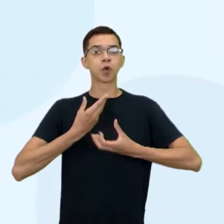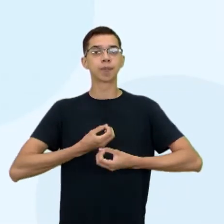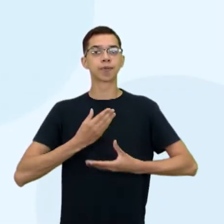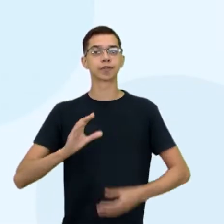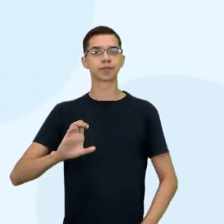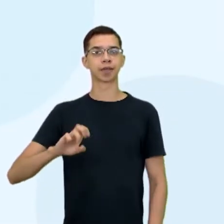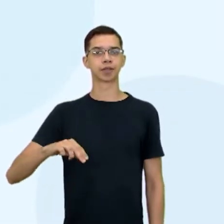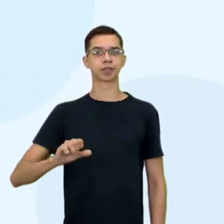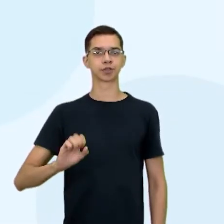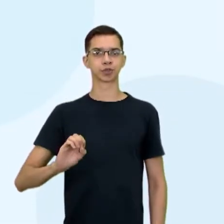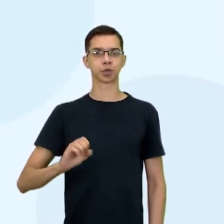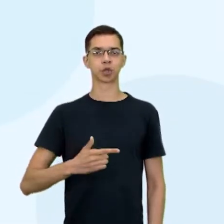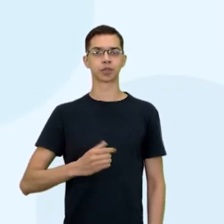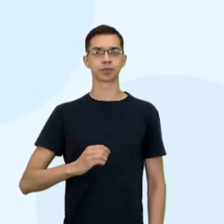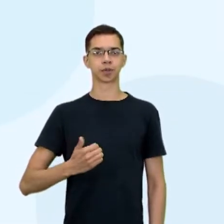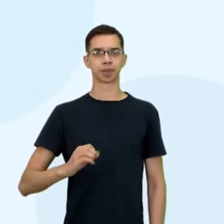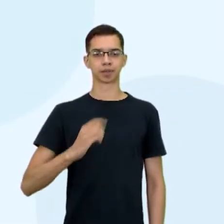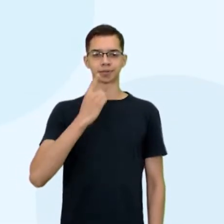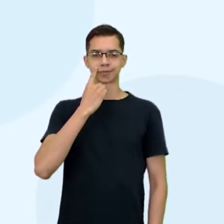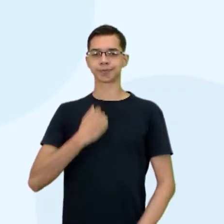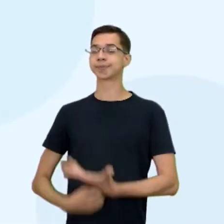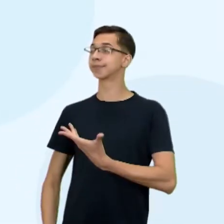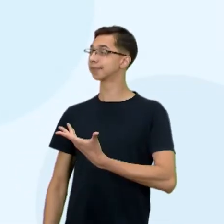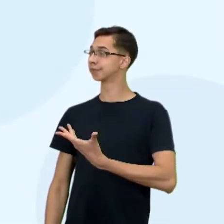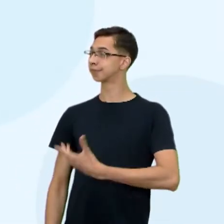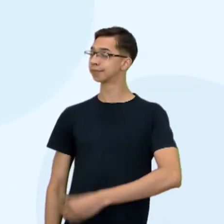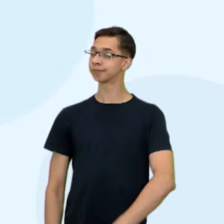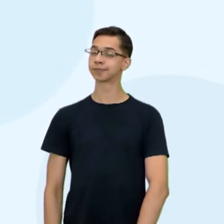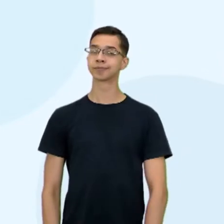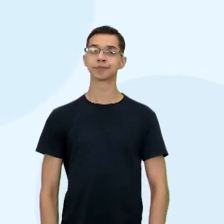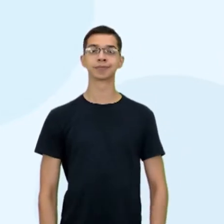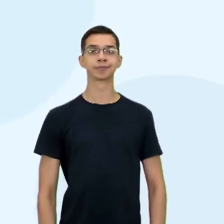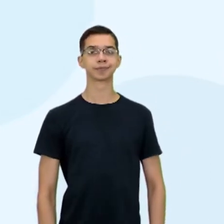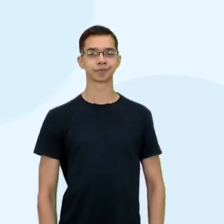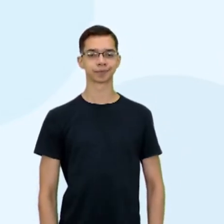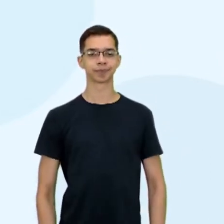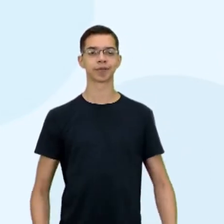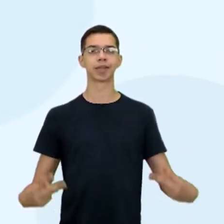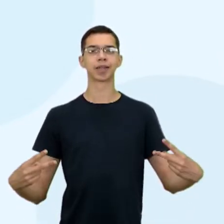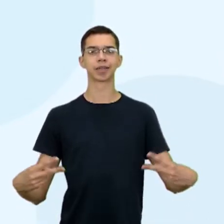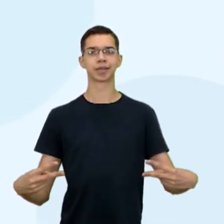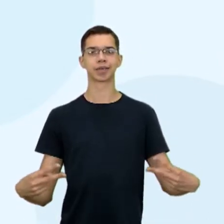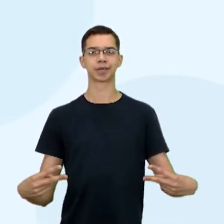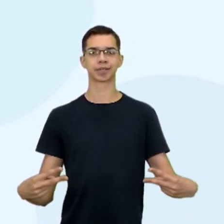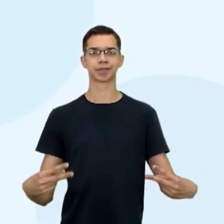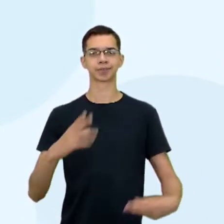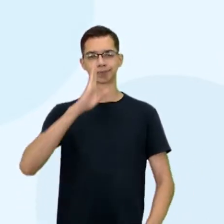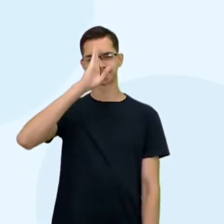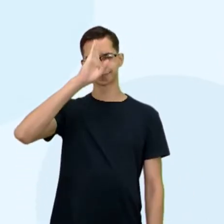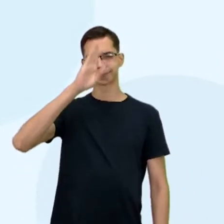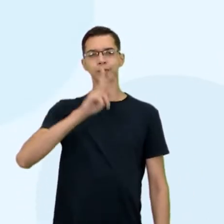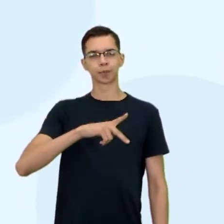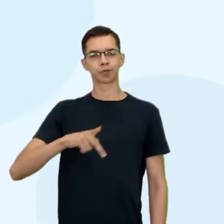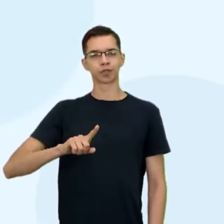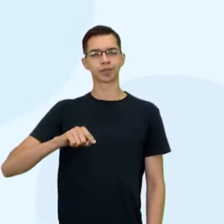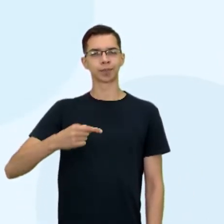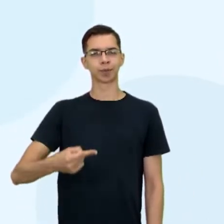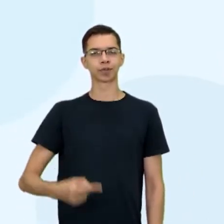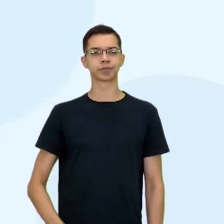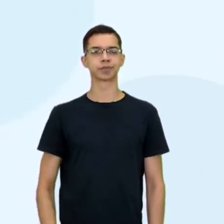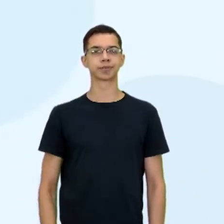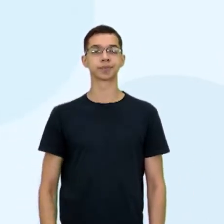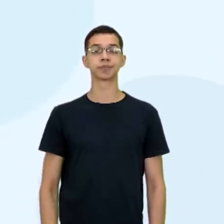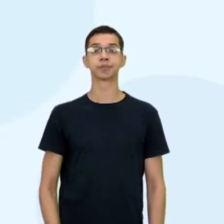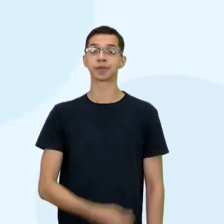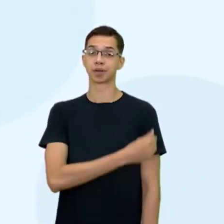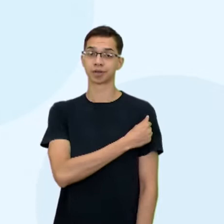de 2010. Está aí na tela para vocês. Especificamente esse link, que depois aí o professor ou o próprio aluno em casa, ele